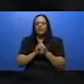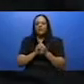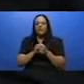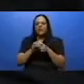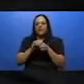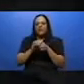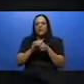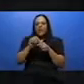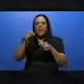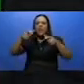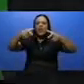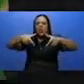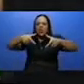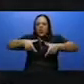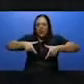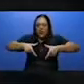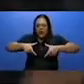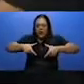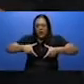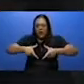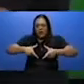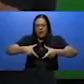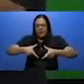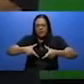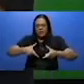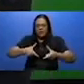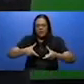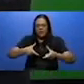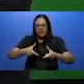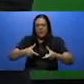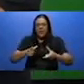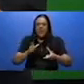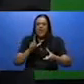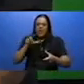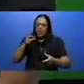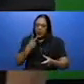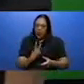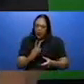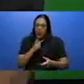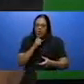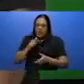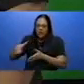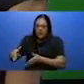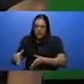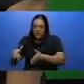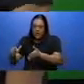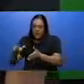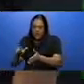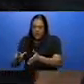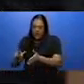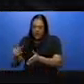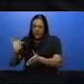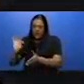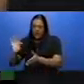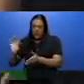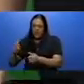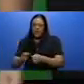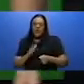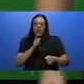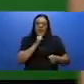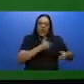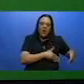Esse, então, era a região da Mesopotâmia, que fica entre dois rios, o rio Tigre e o rio Eufrates.